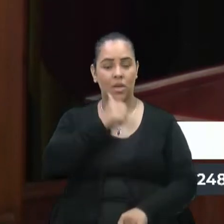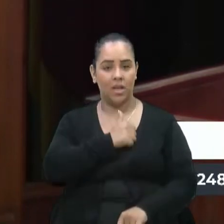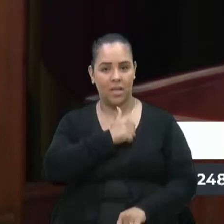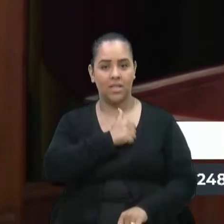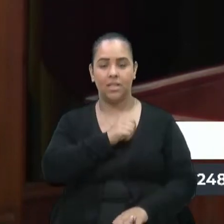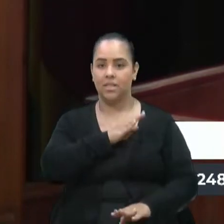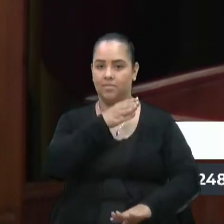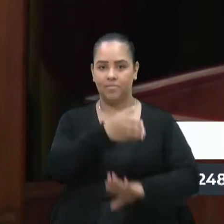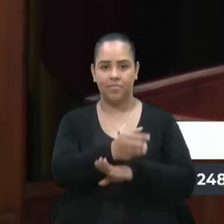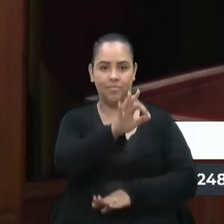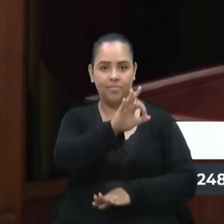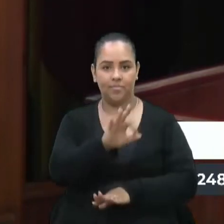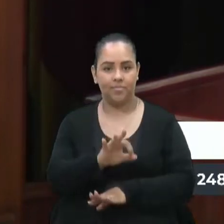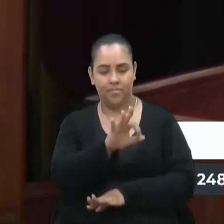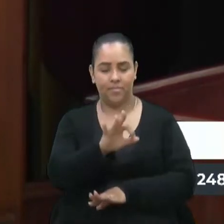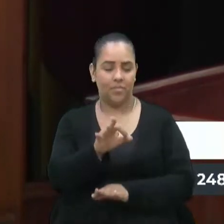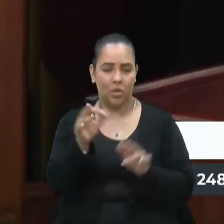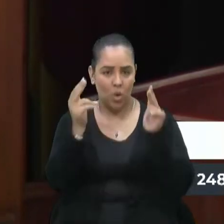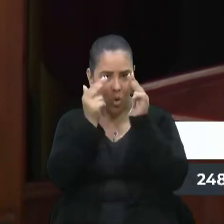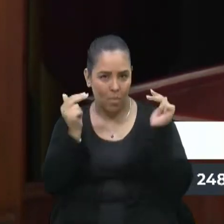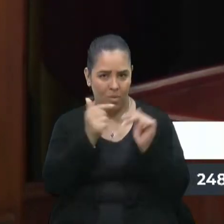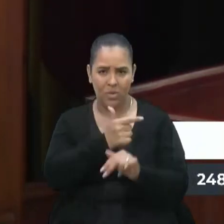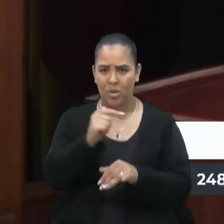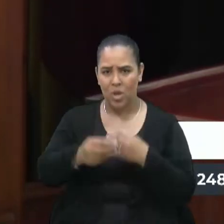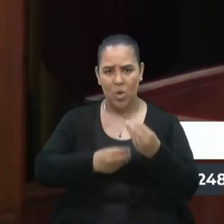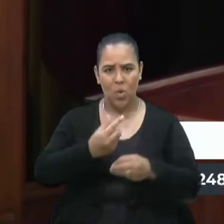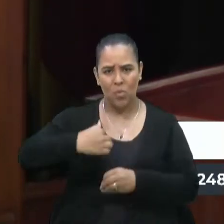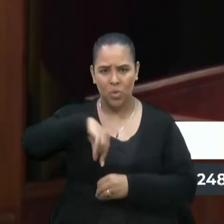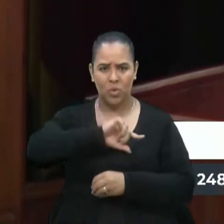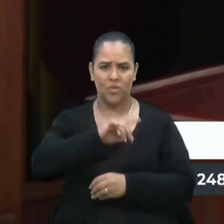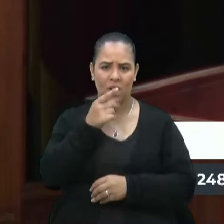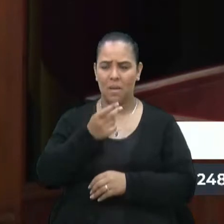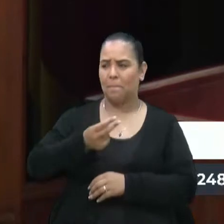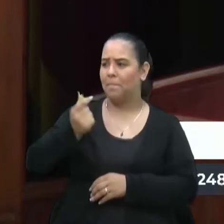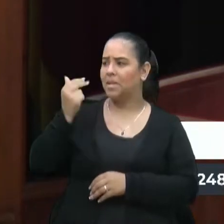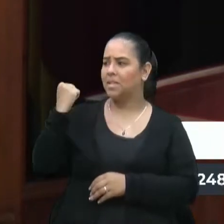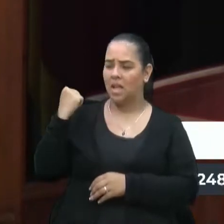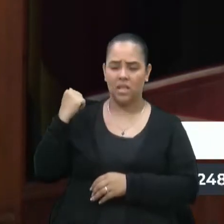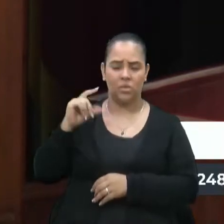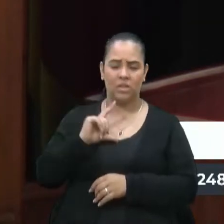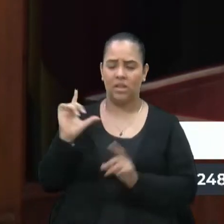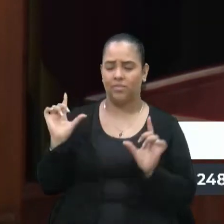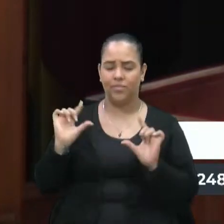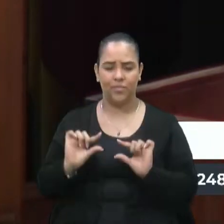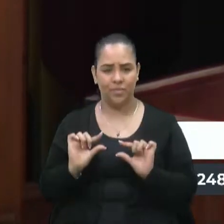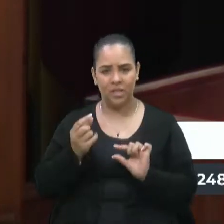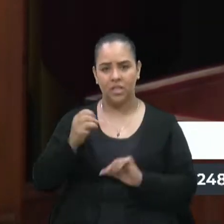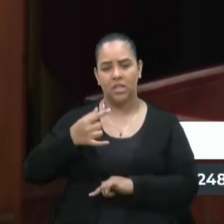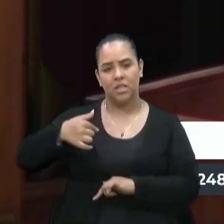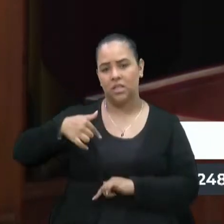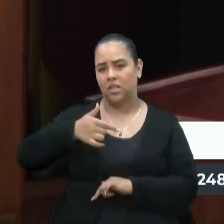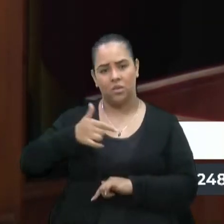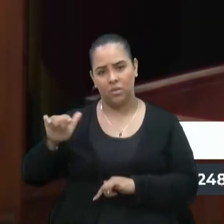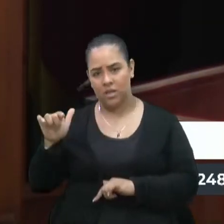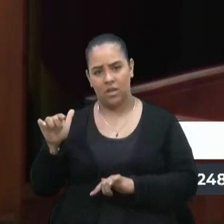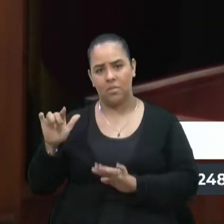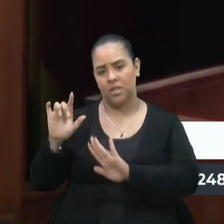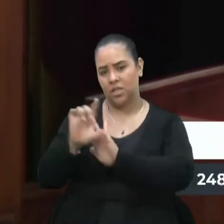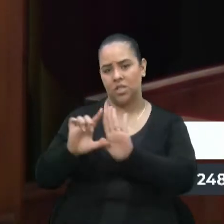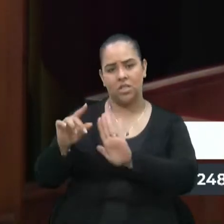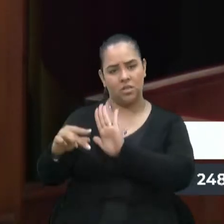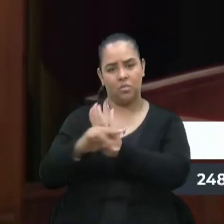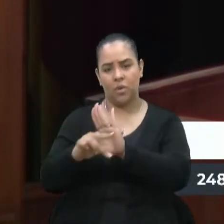nas estatísticas comuns. Então não tem como a gente dizer que antigamente se tinha menos, se não existia uma legislação